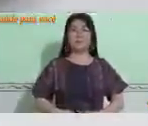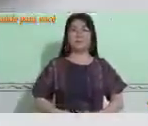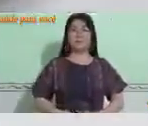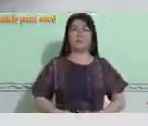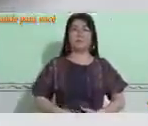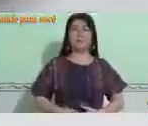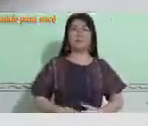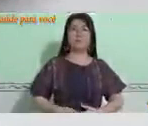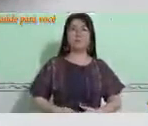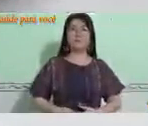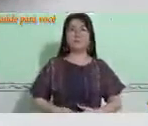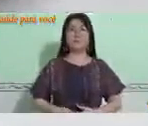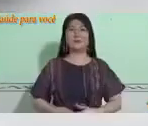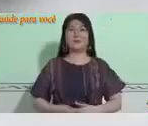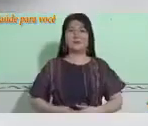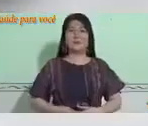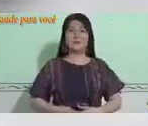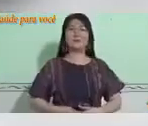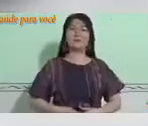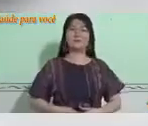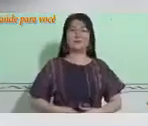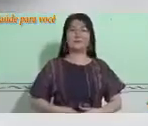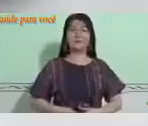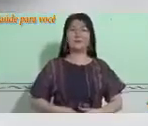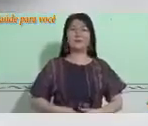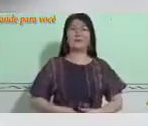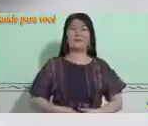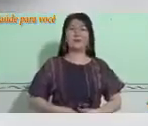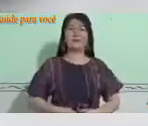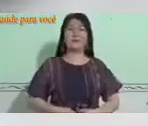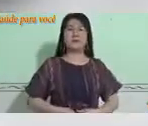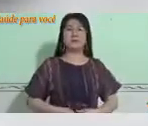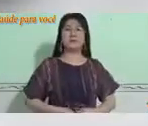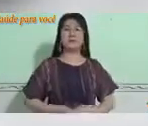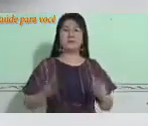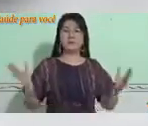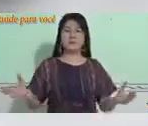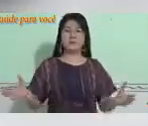das características disso é aumento do peso e inchaço corporal.